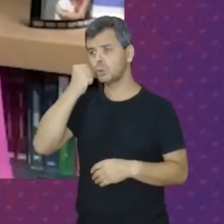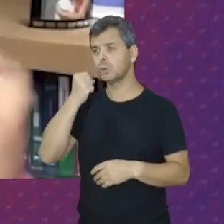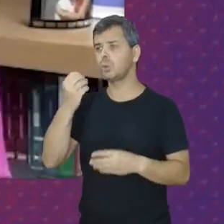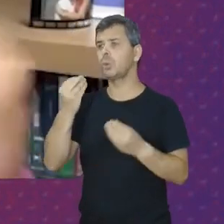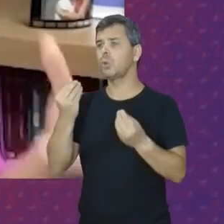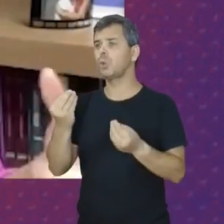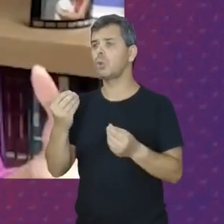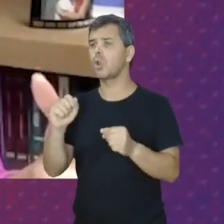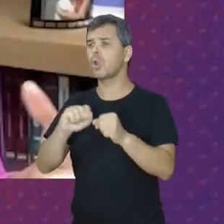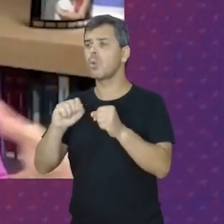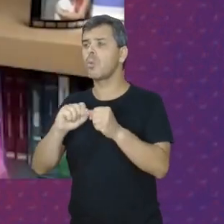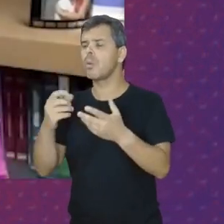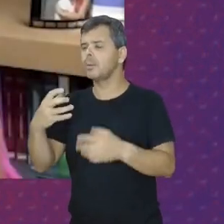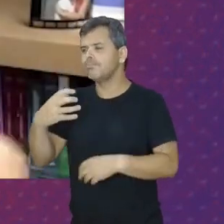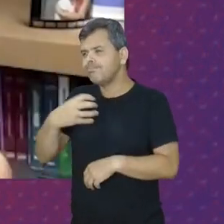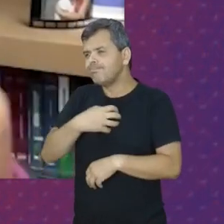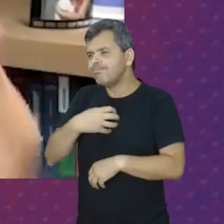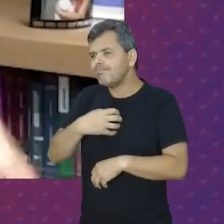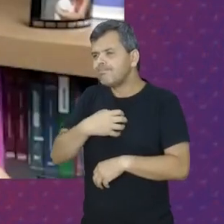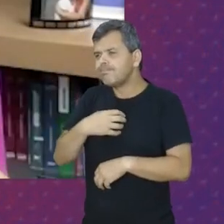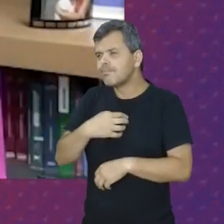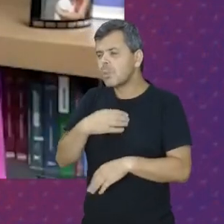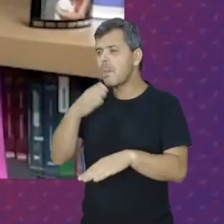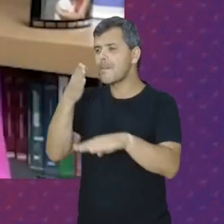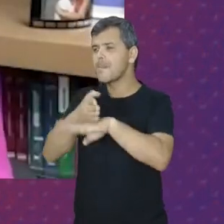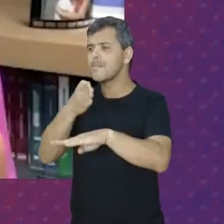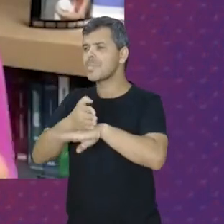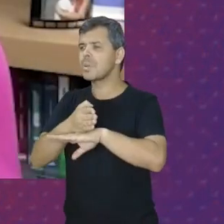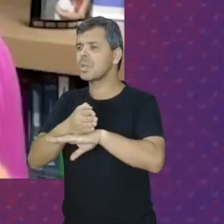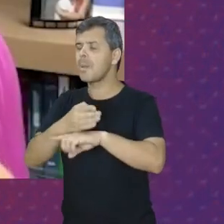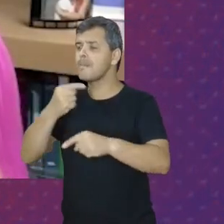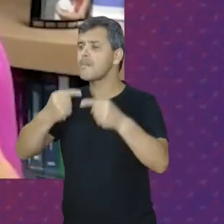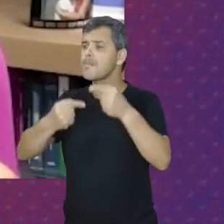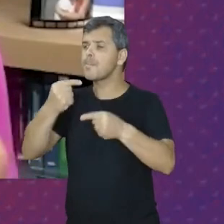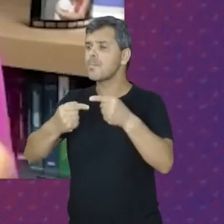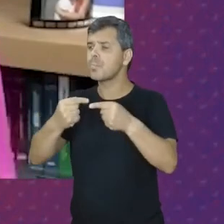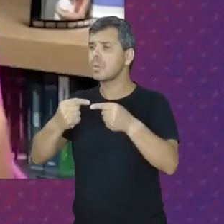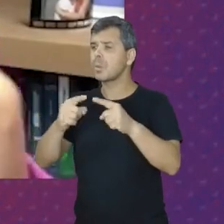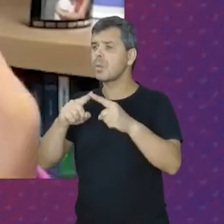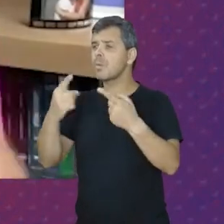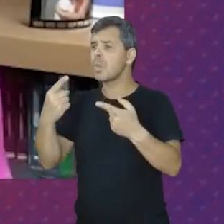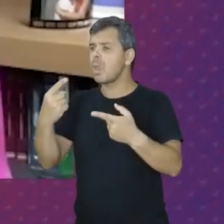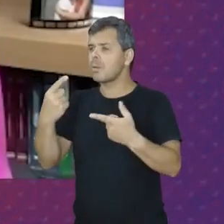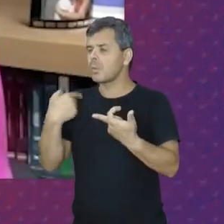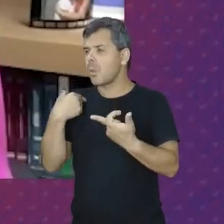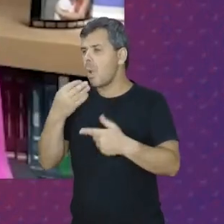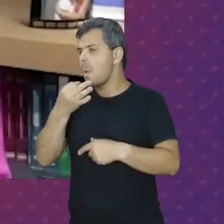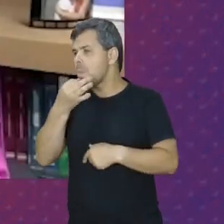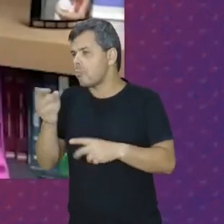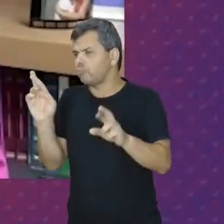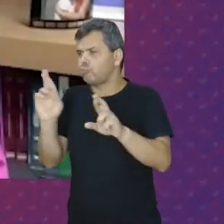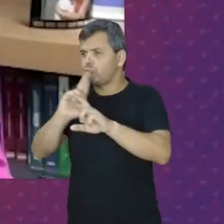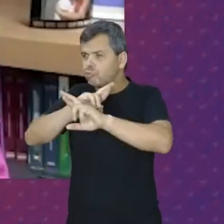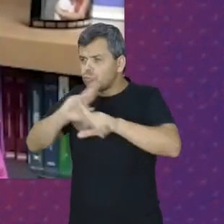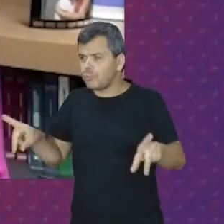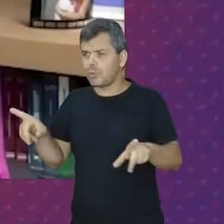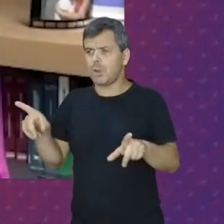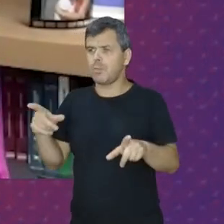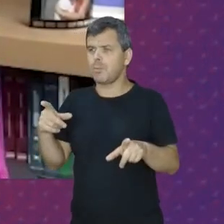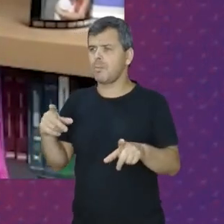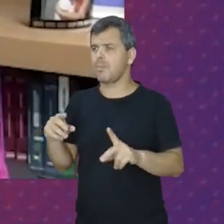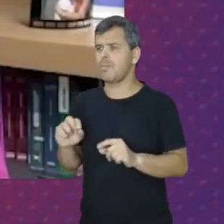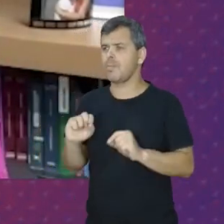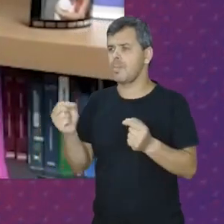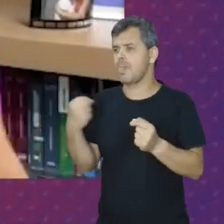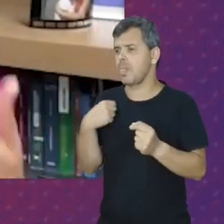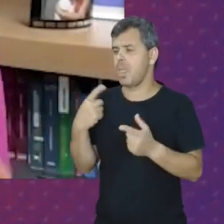como elas se sentem, né, participando da política, que cada uma vai ter o seu relato. Então,